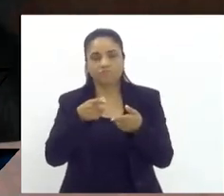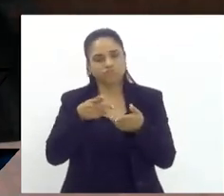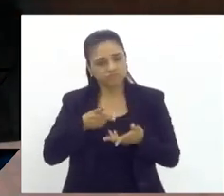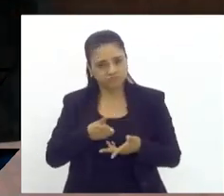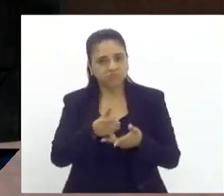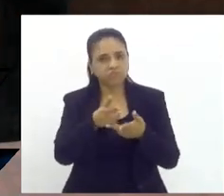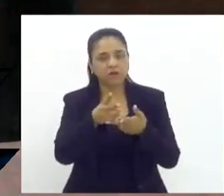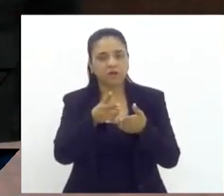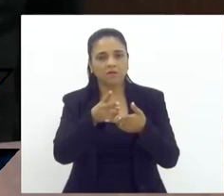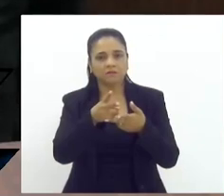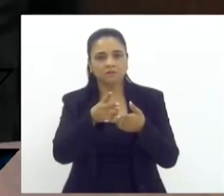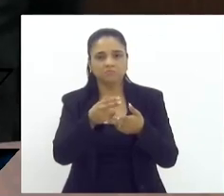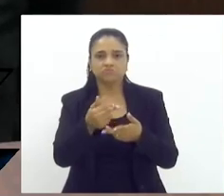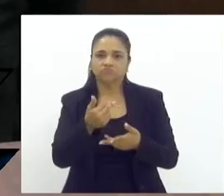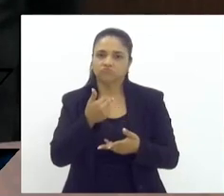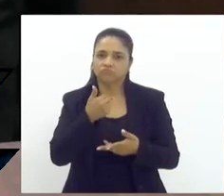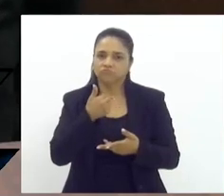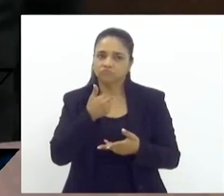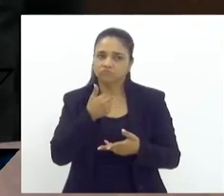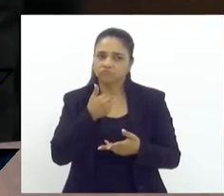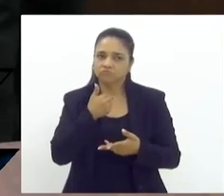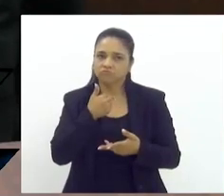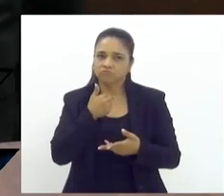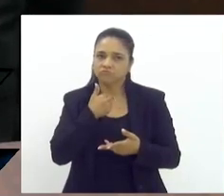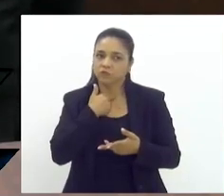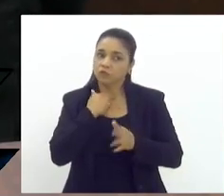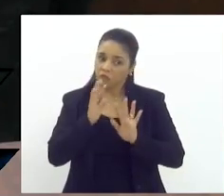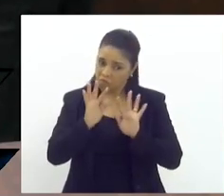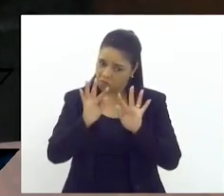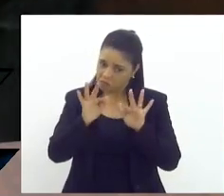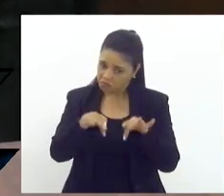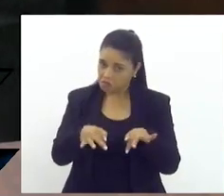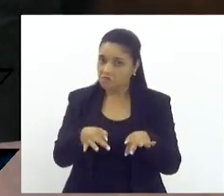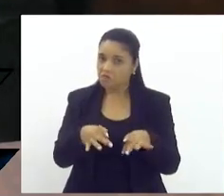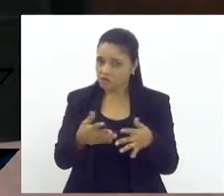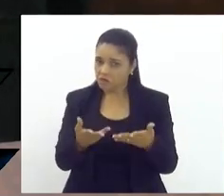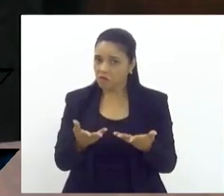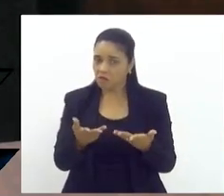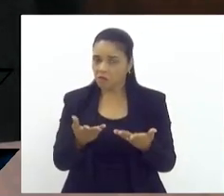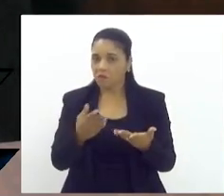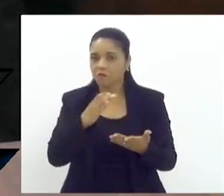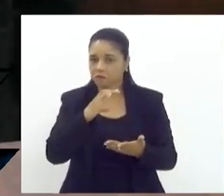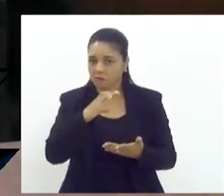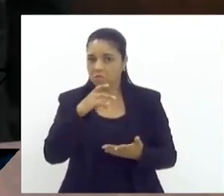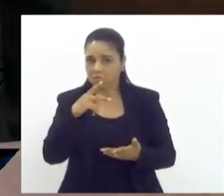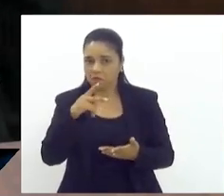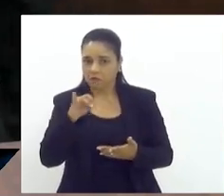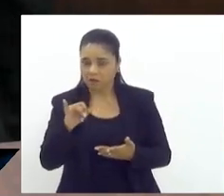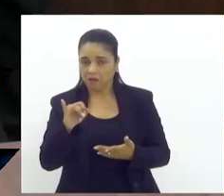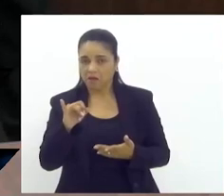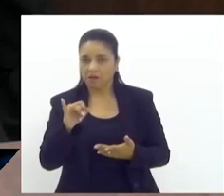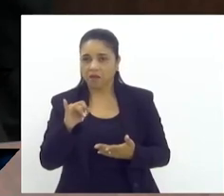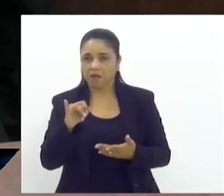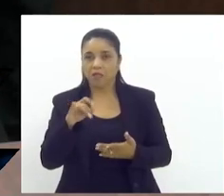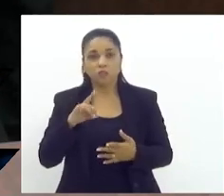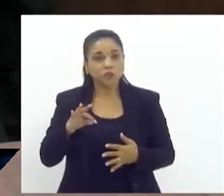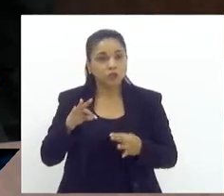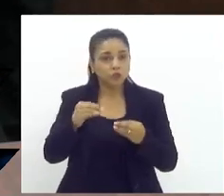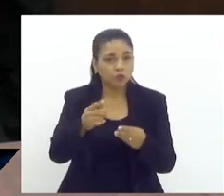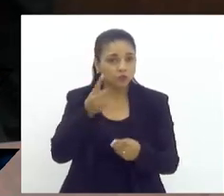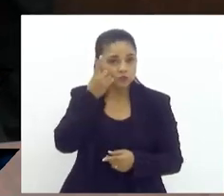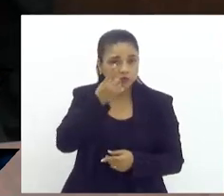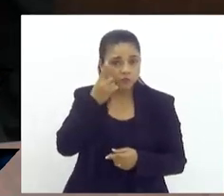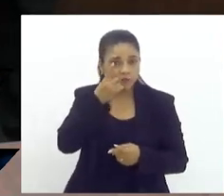e não poderiam e todos os deputados que estão à frente